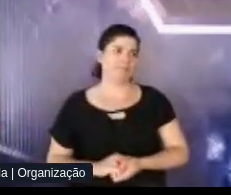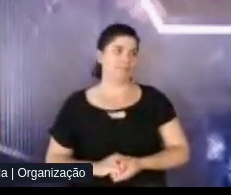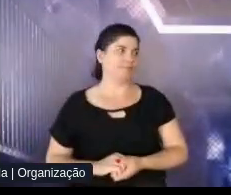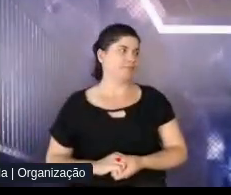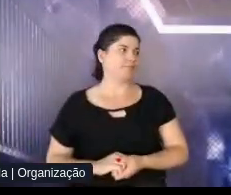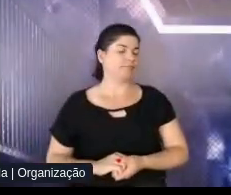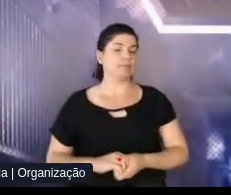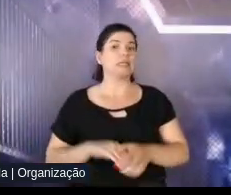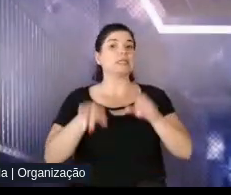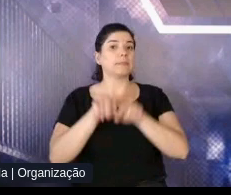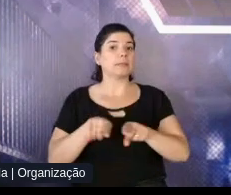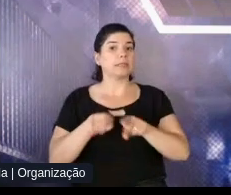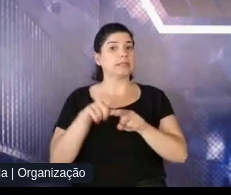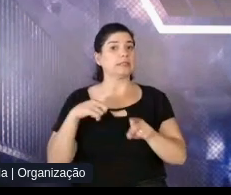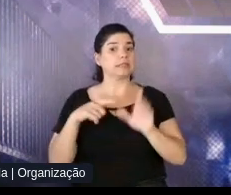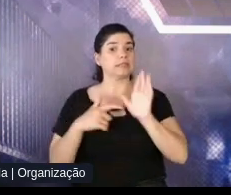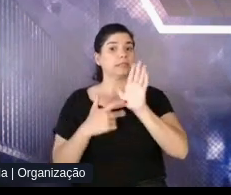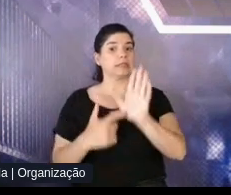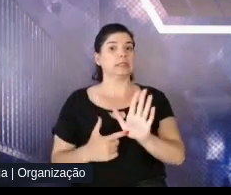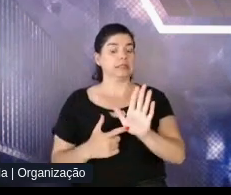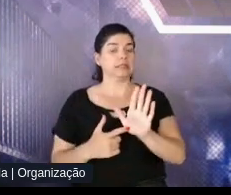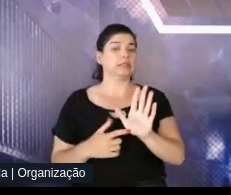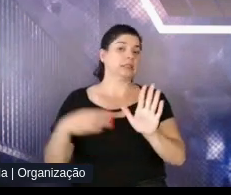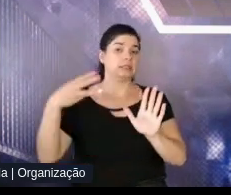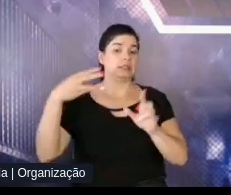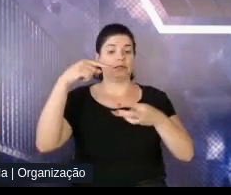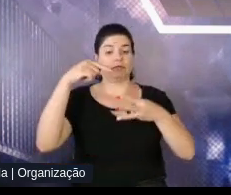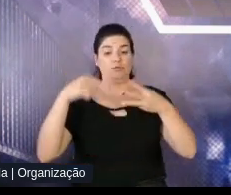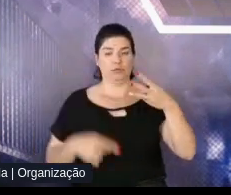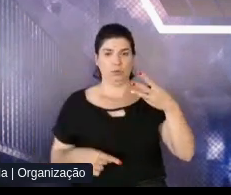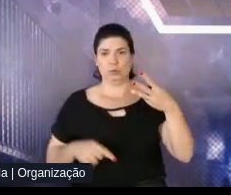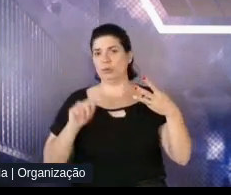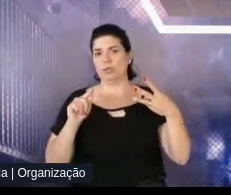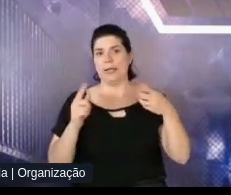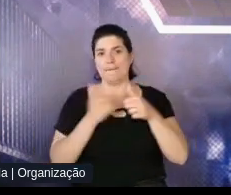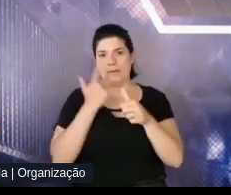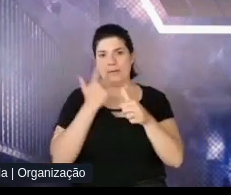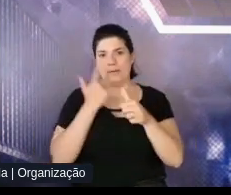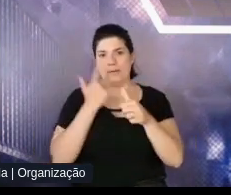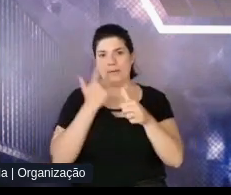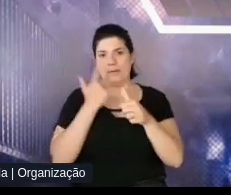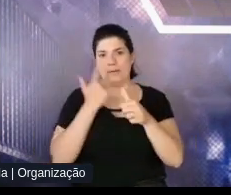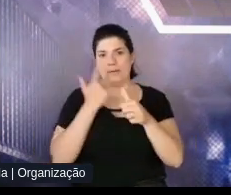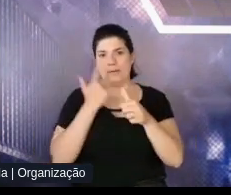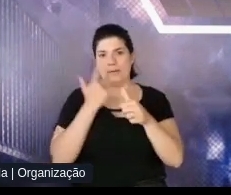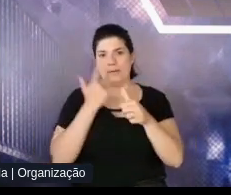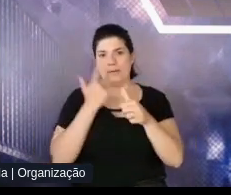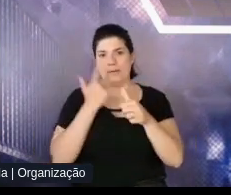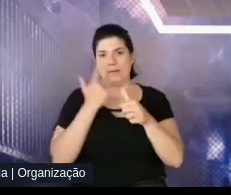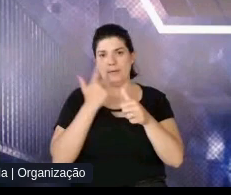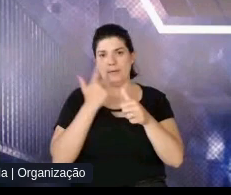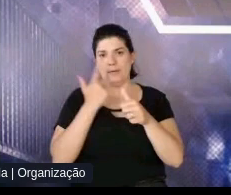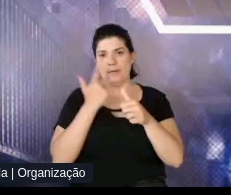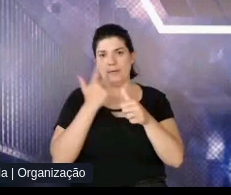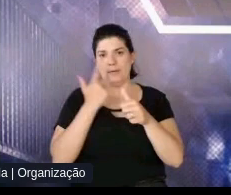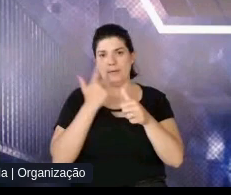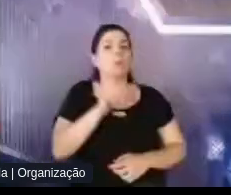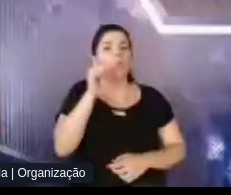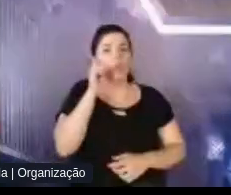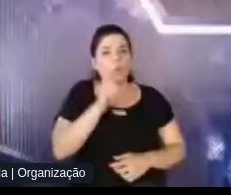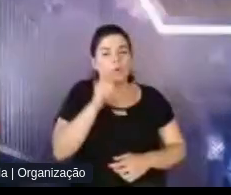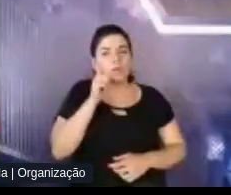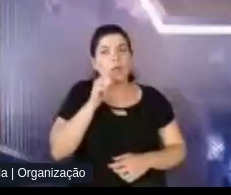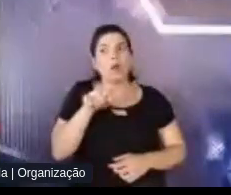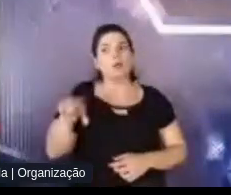Aqui eu também trouxe 3 dados. O primeiro é sobre a quantidade de mulheres que